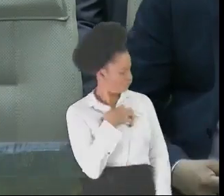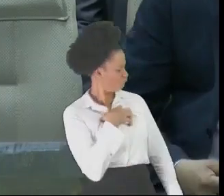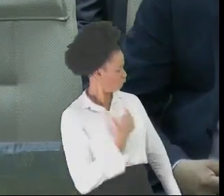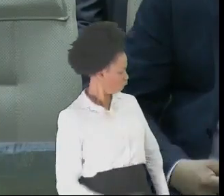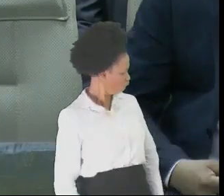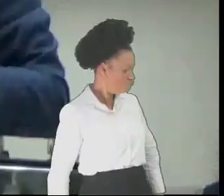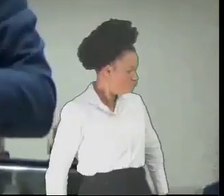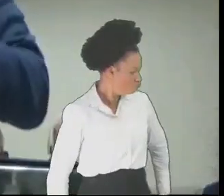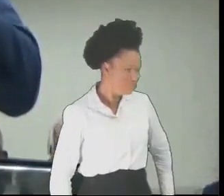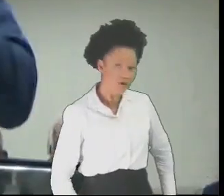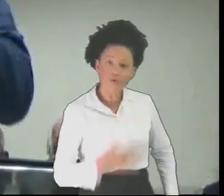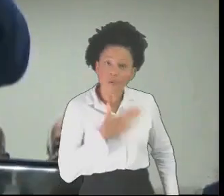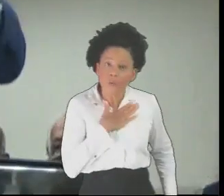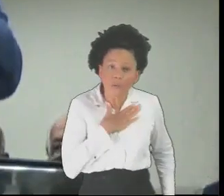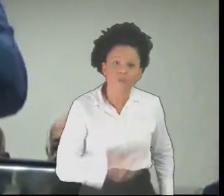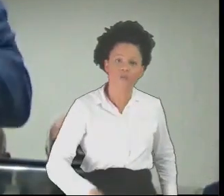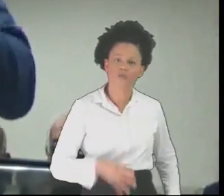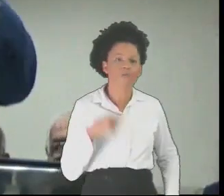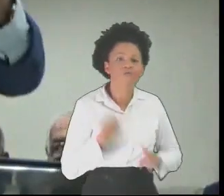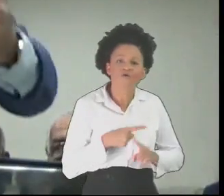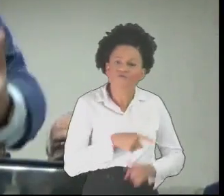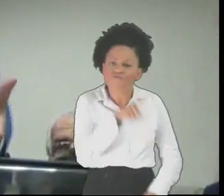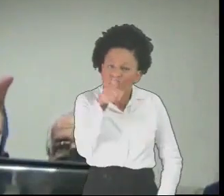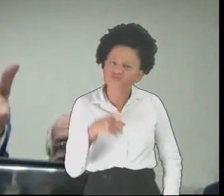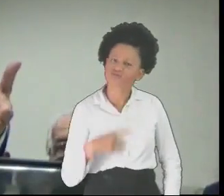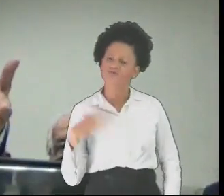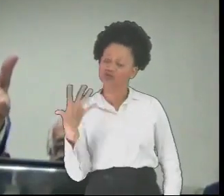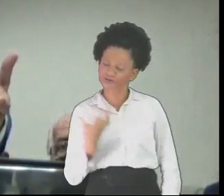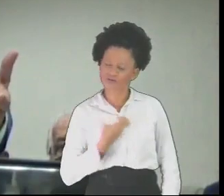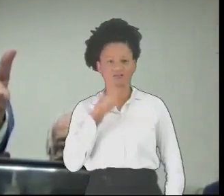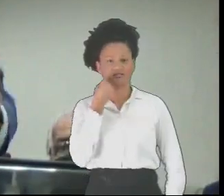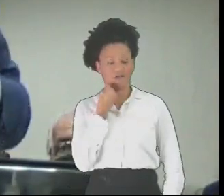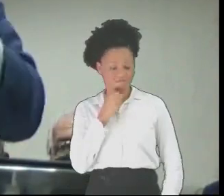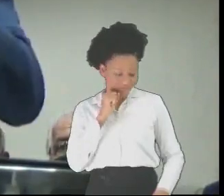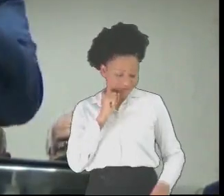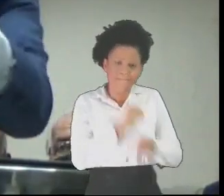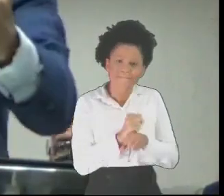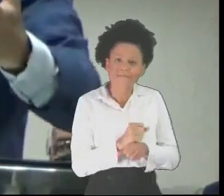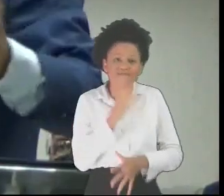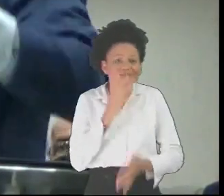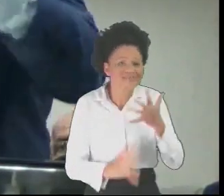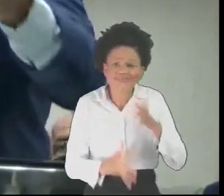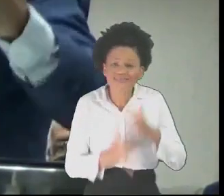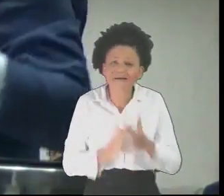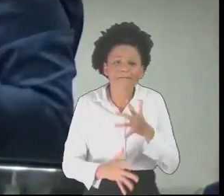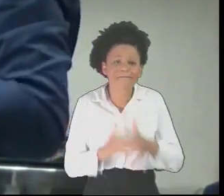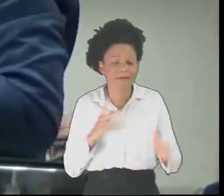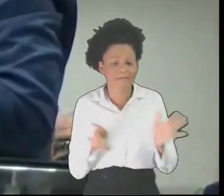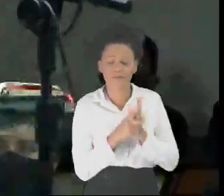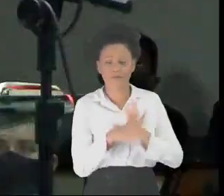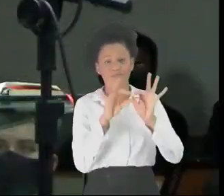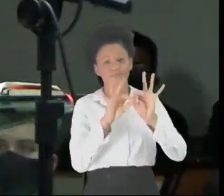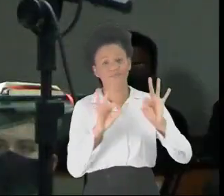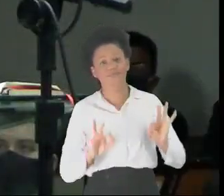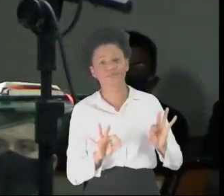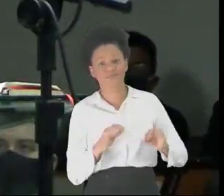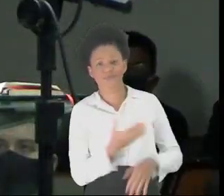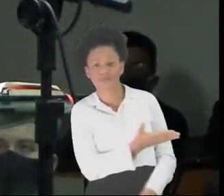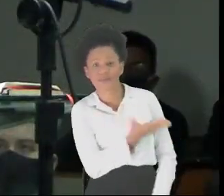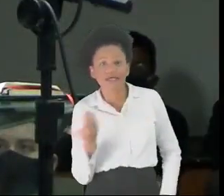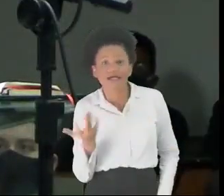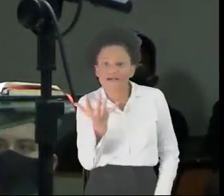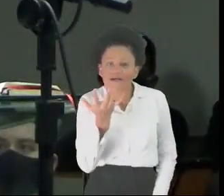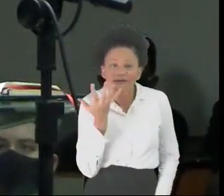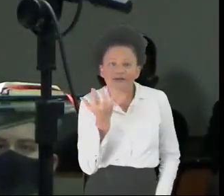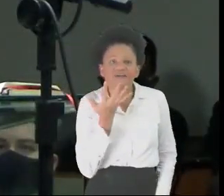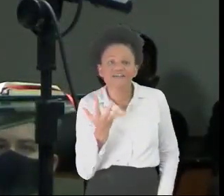povo. Porque você é sal, você impede. Você atrapalha o projeto deles. Eles querem